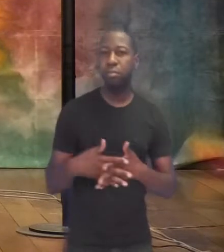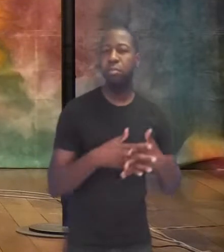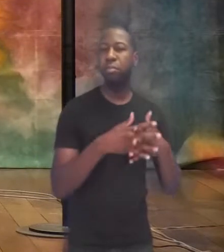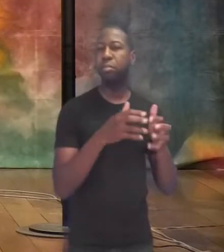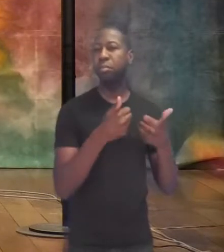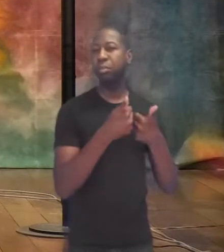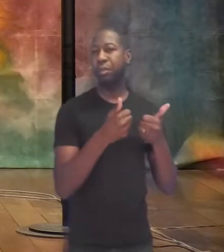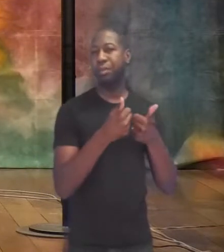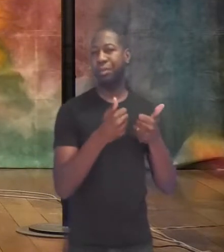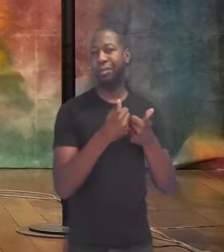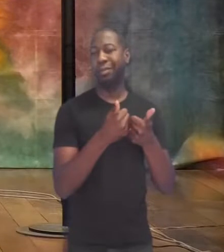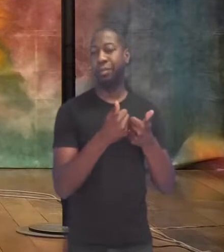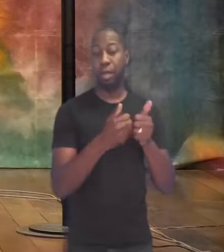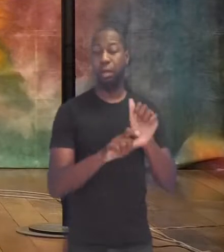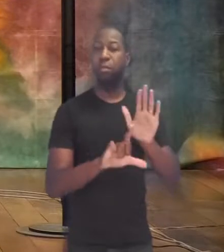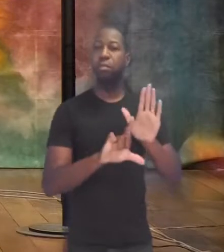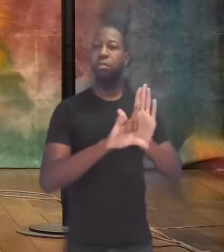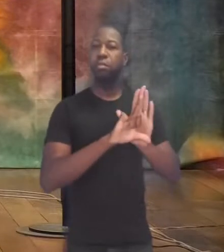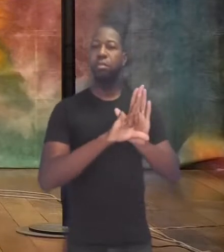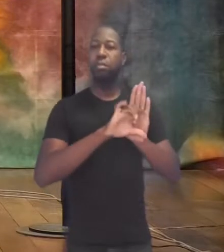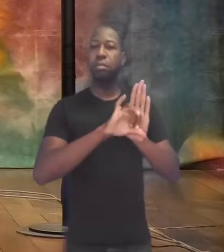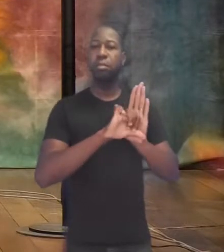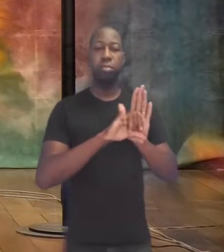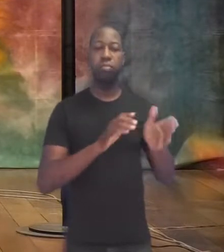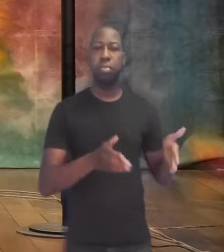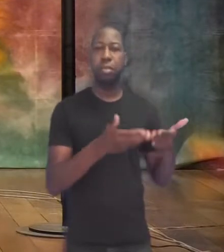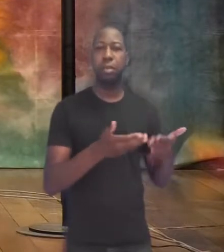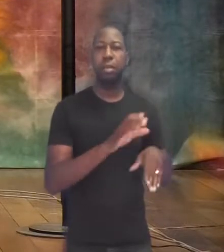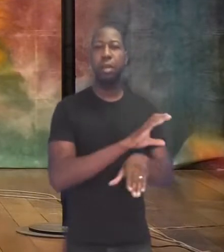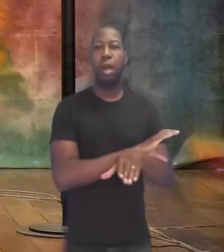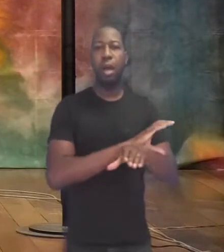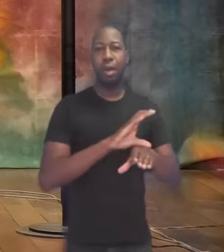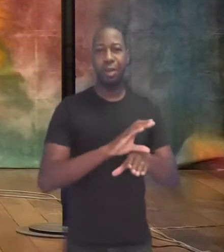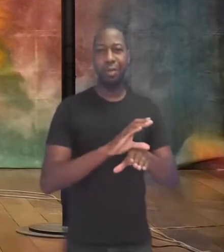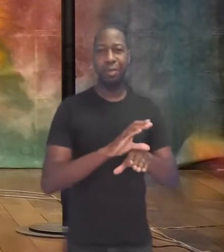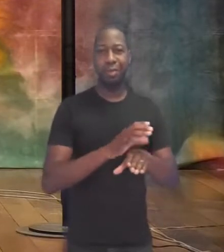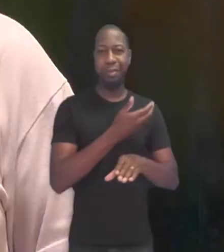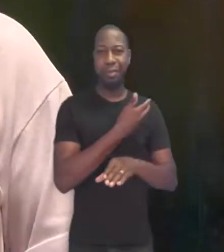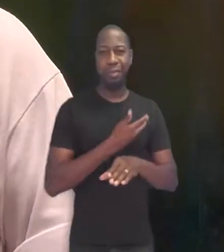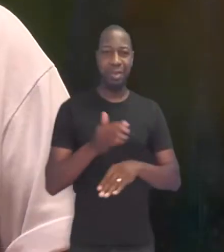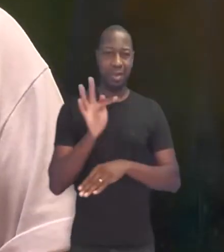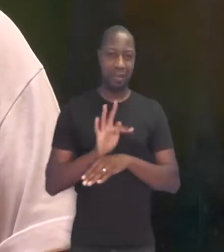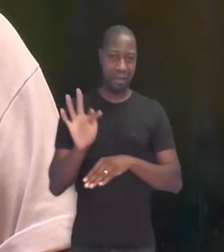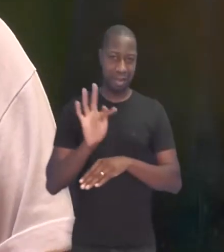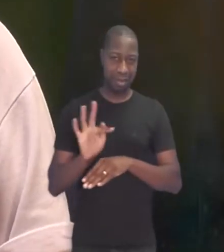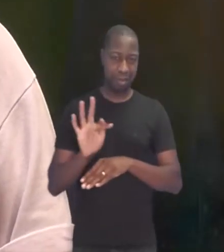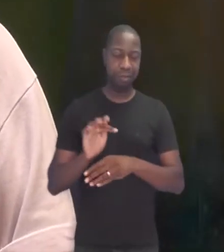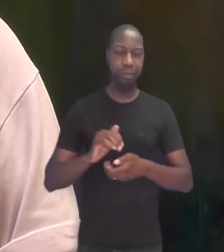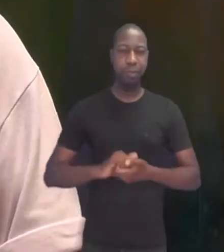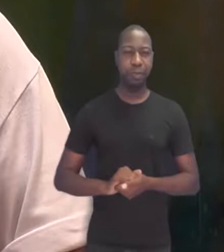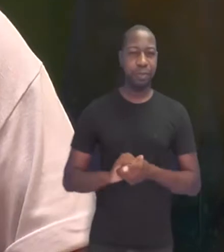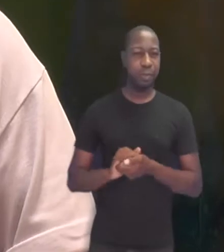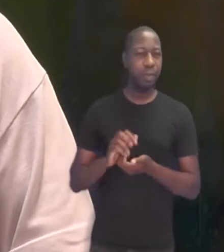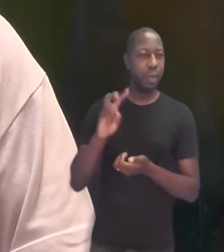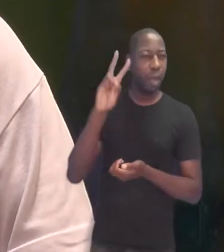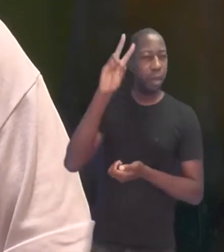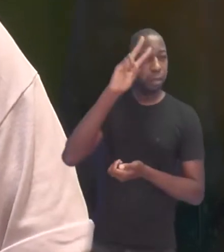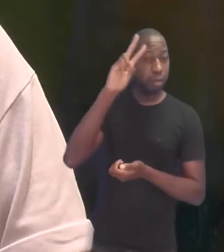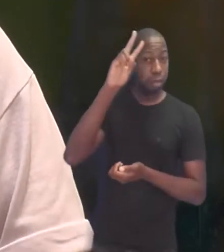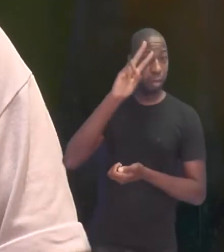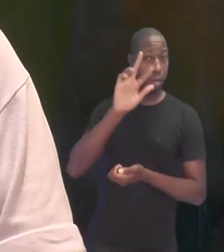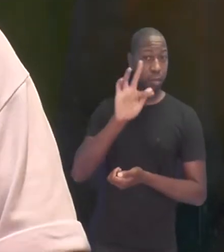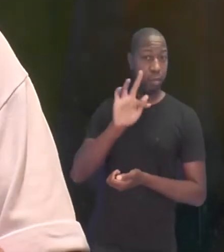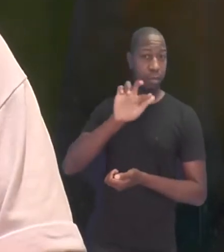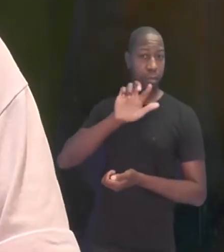Ônibus, através da Lei de Incentivo à Cultura do Governo Federal. Para começar, vou contar um pouco